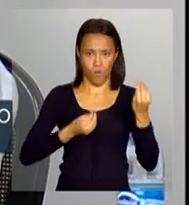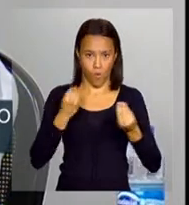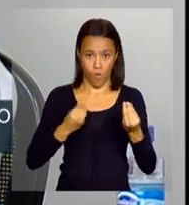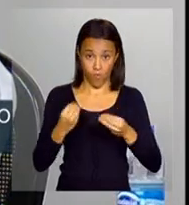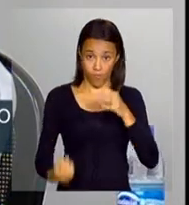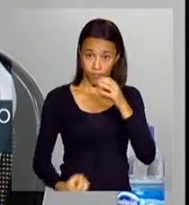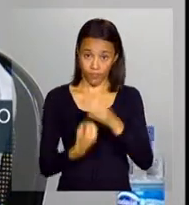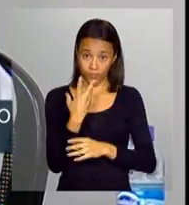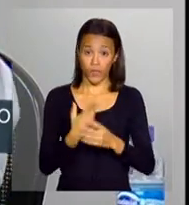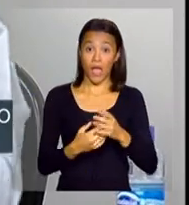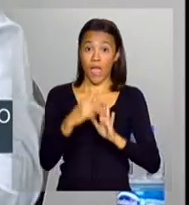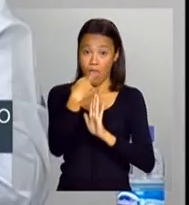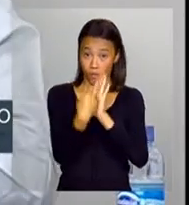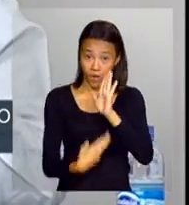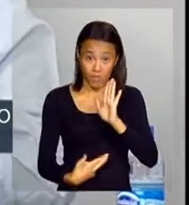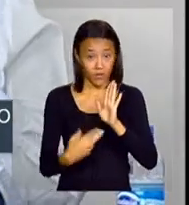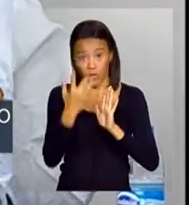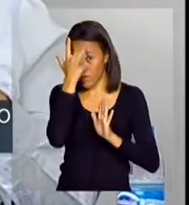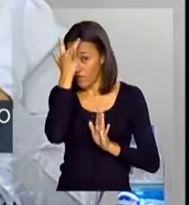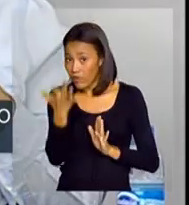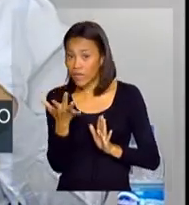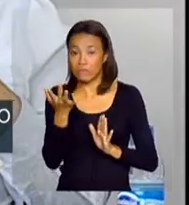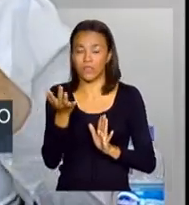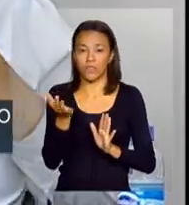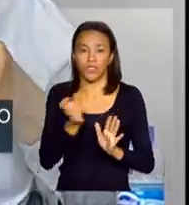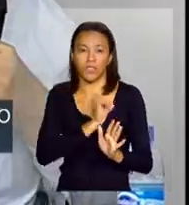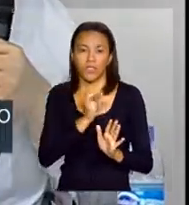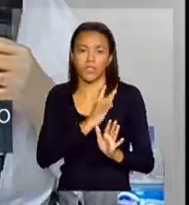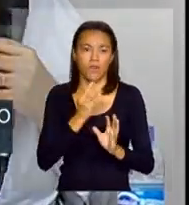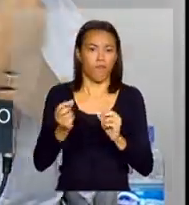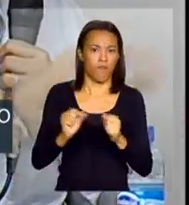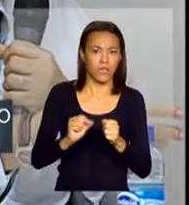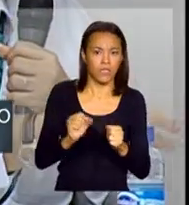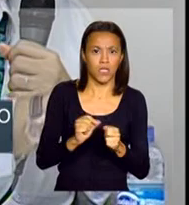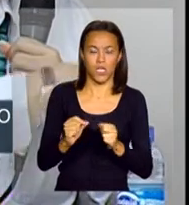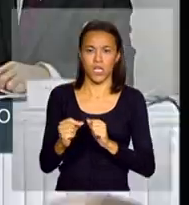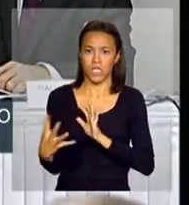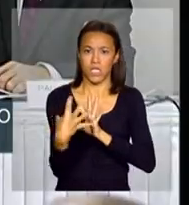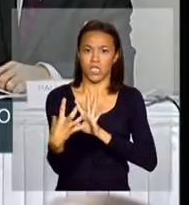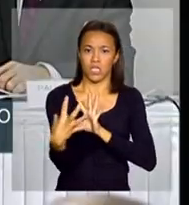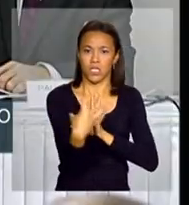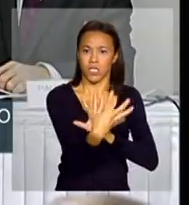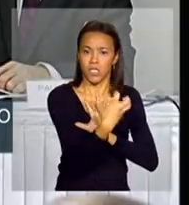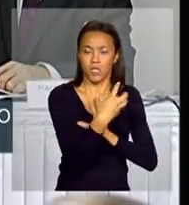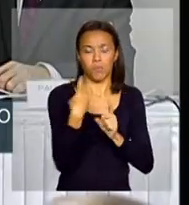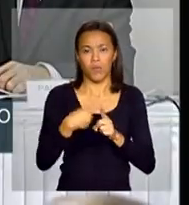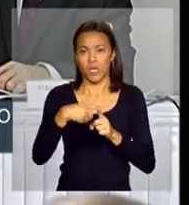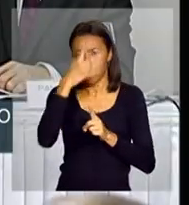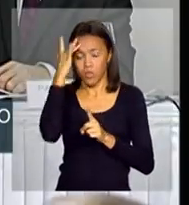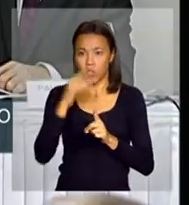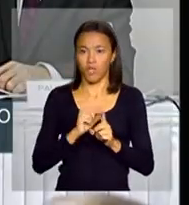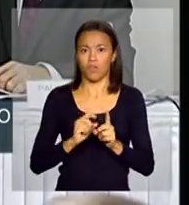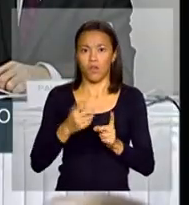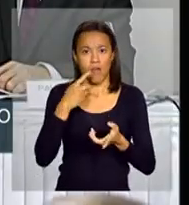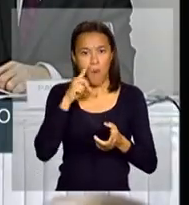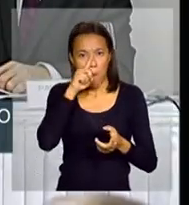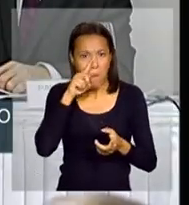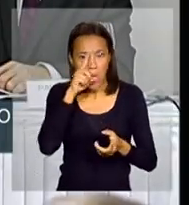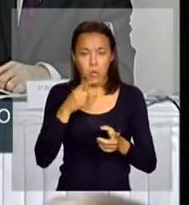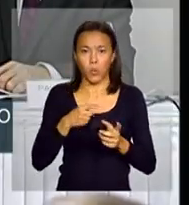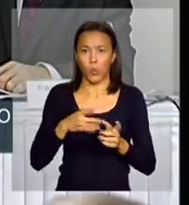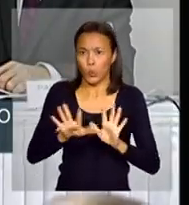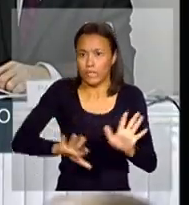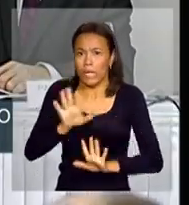regulamentos operacionais. Não é fase de medo, não é fase de pôr pressão, de ficar amedrontando as pessoas, um terror ambiental,